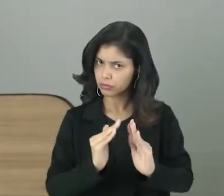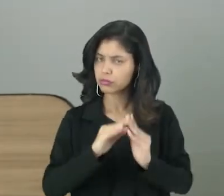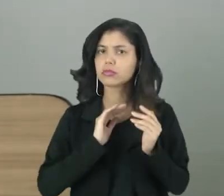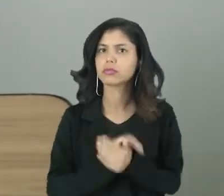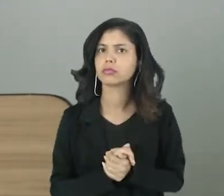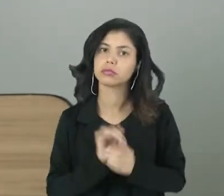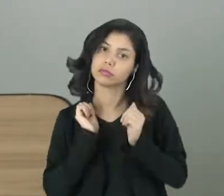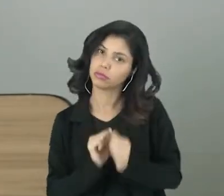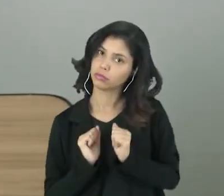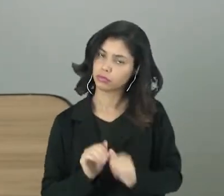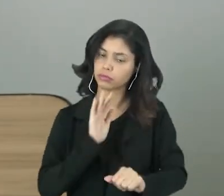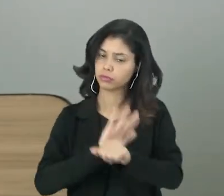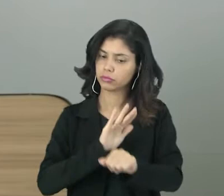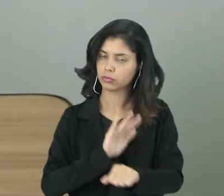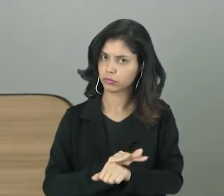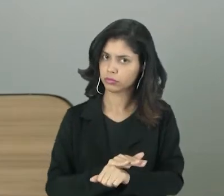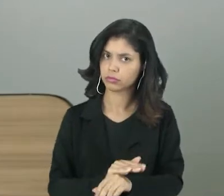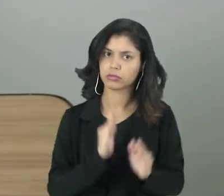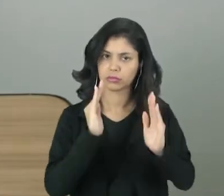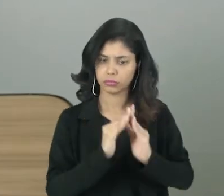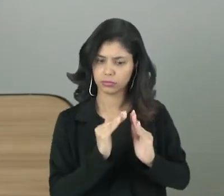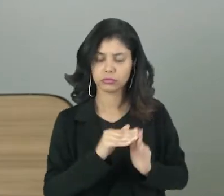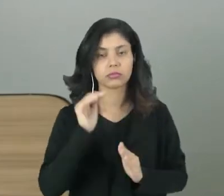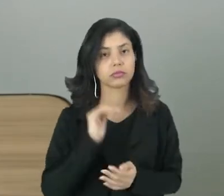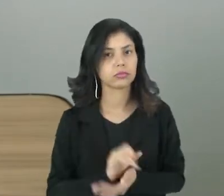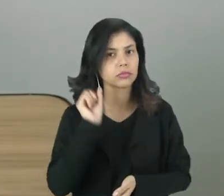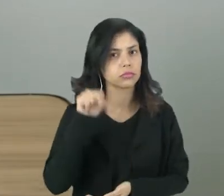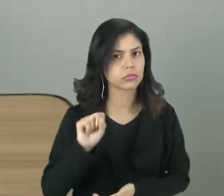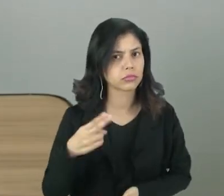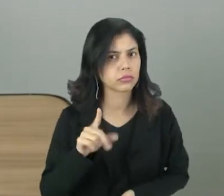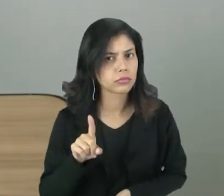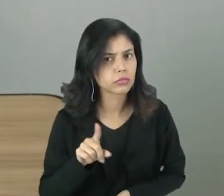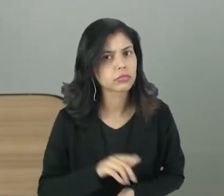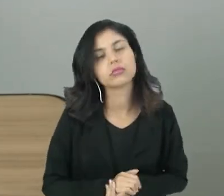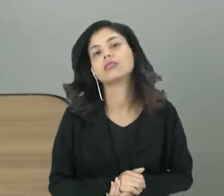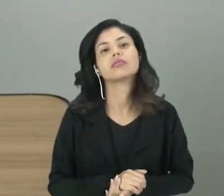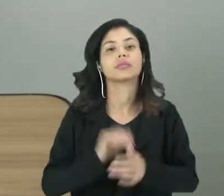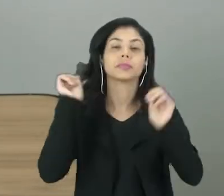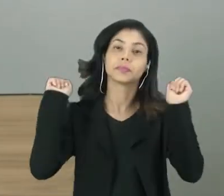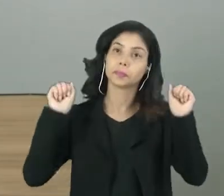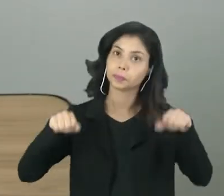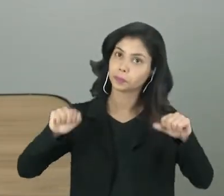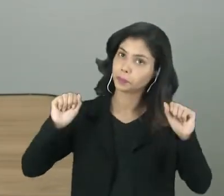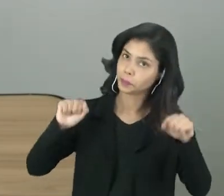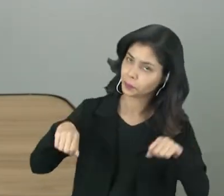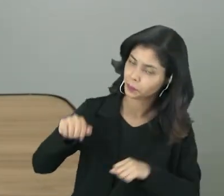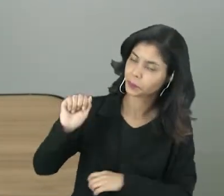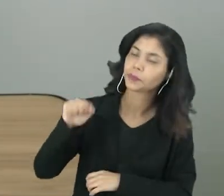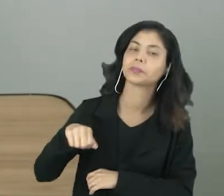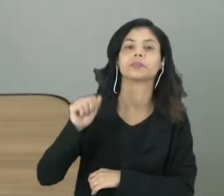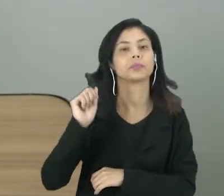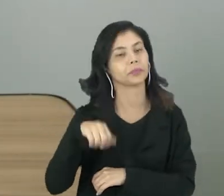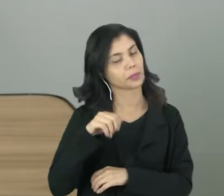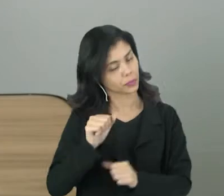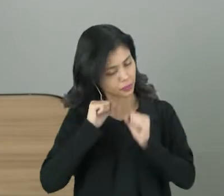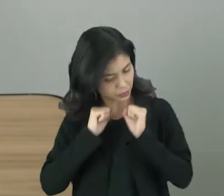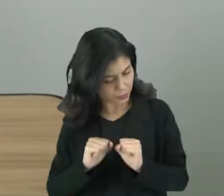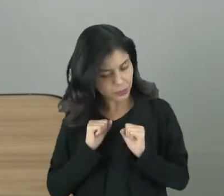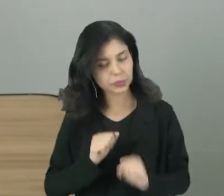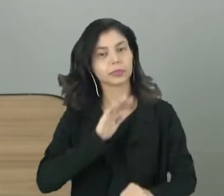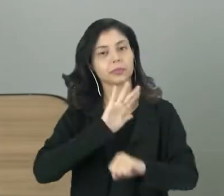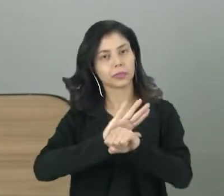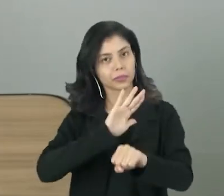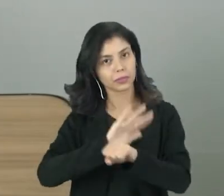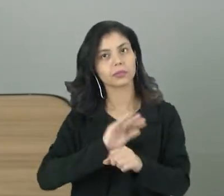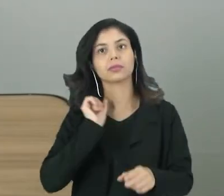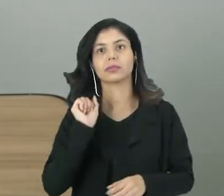podem ajudar nas tarefas de casa sim ou não Ah sim vocês podem